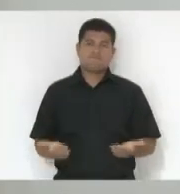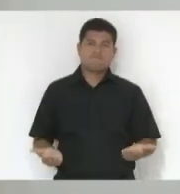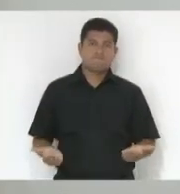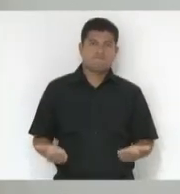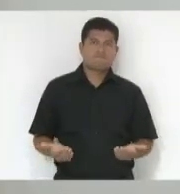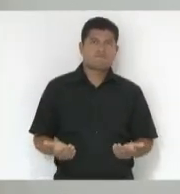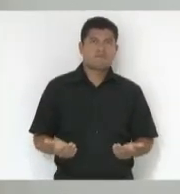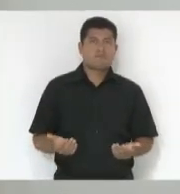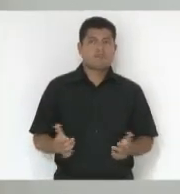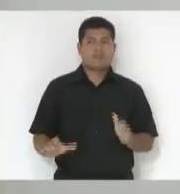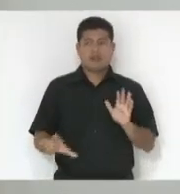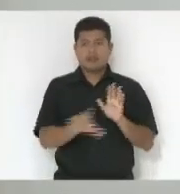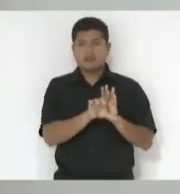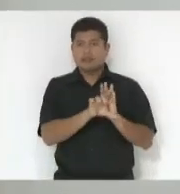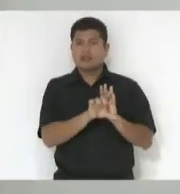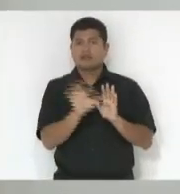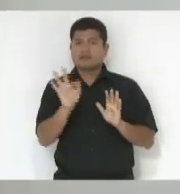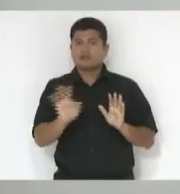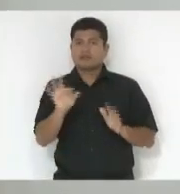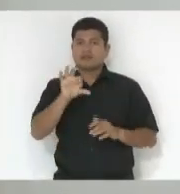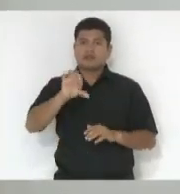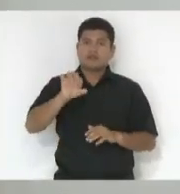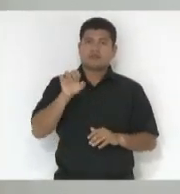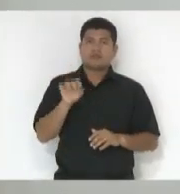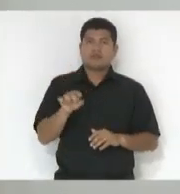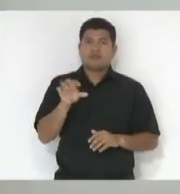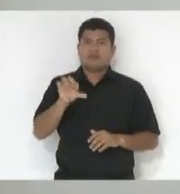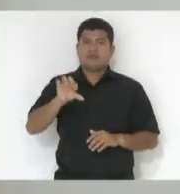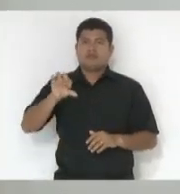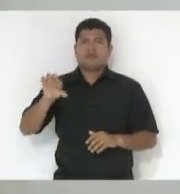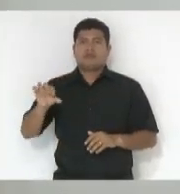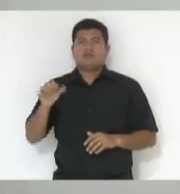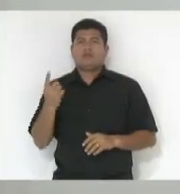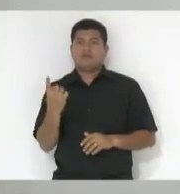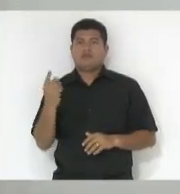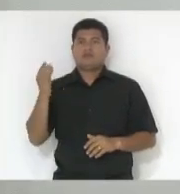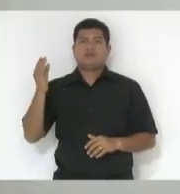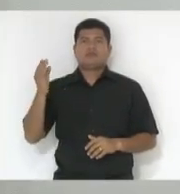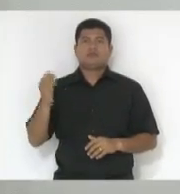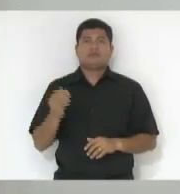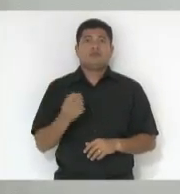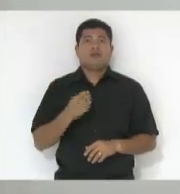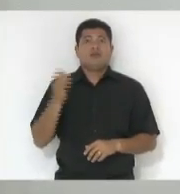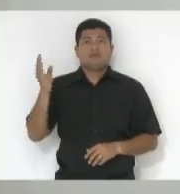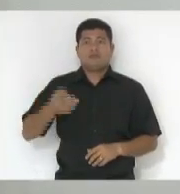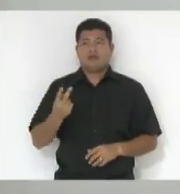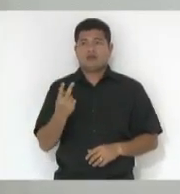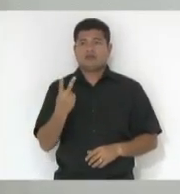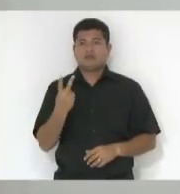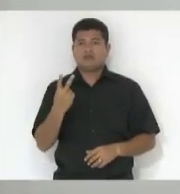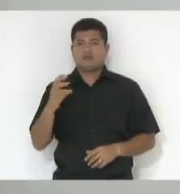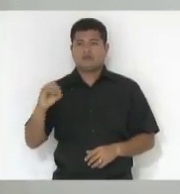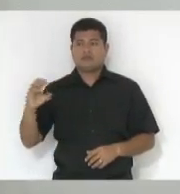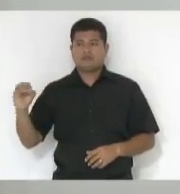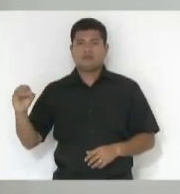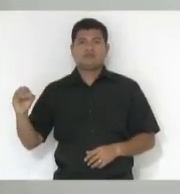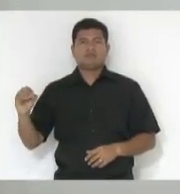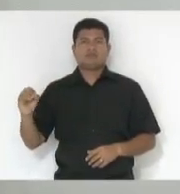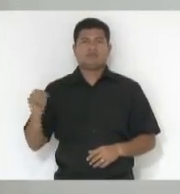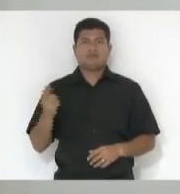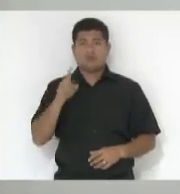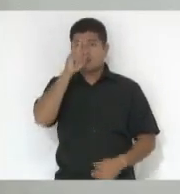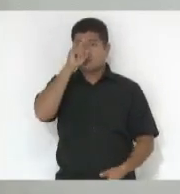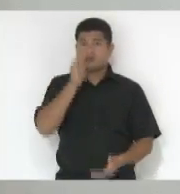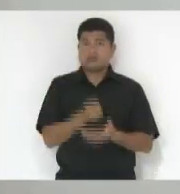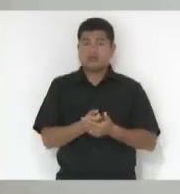A Lei Federal 9.991, editada no ano de 2000, determinou que as companhias distribuidoras